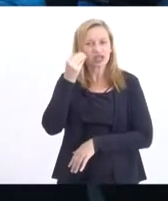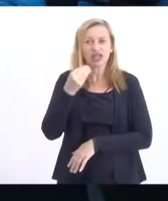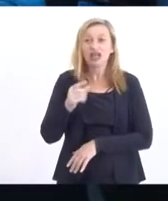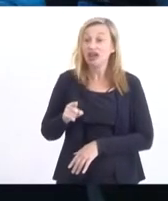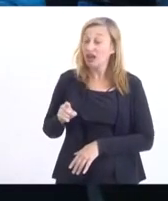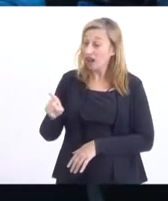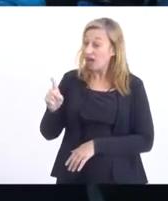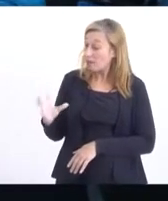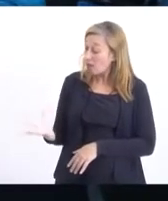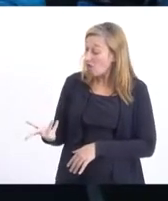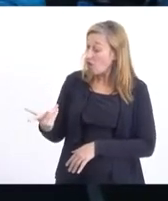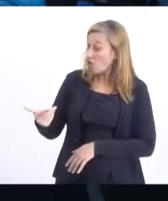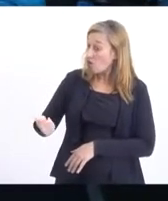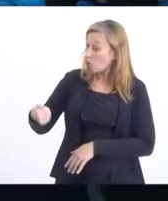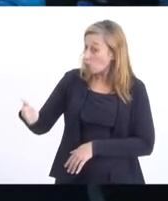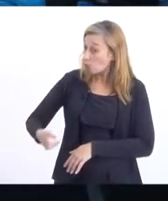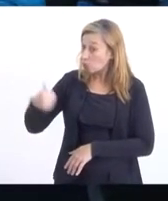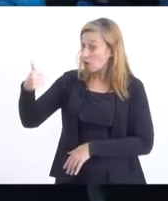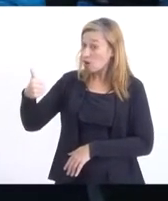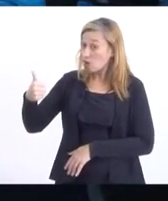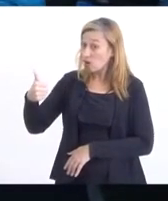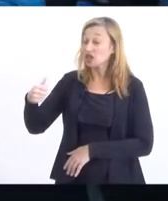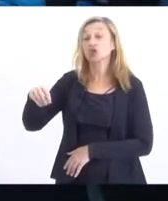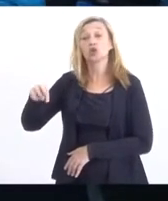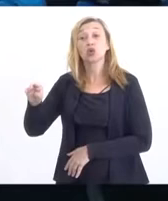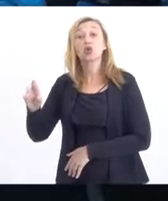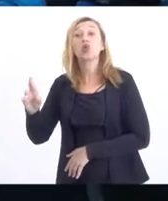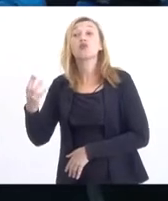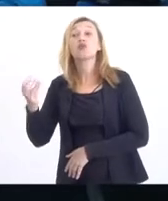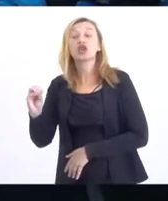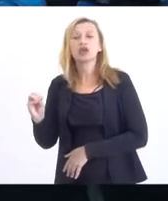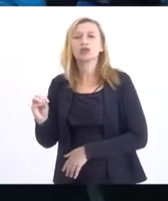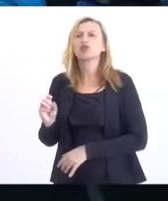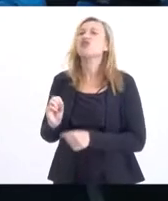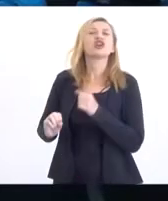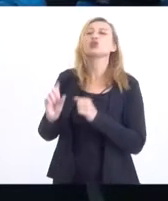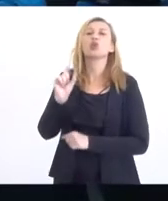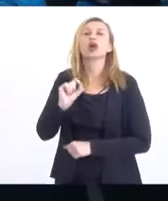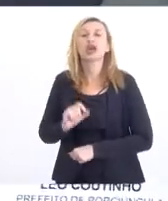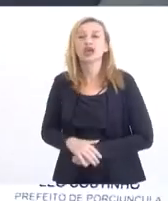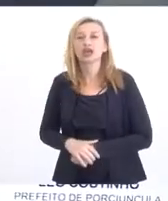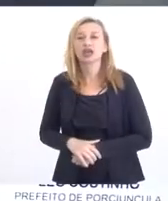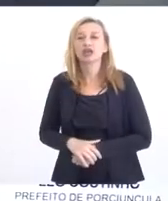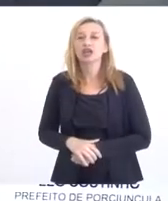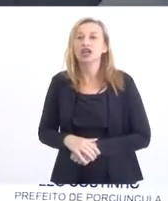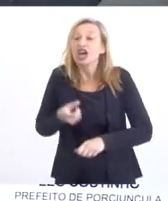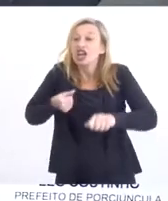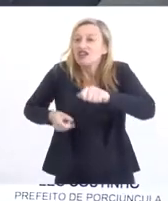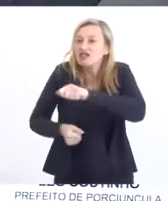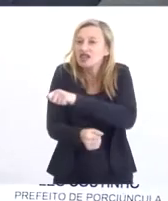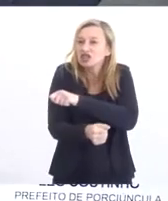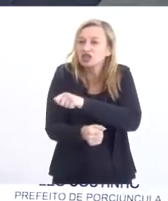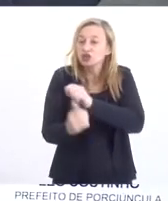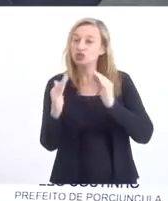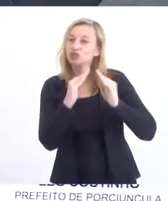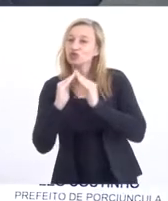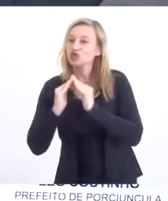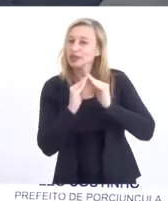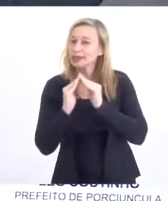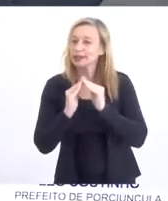de melhor qualidade. Melhor qualidade. O que é que ele fez? Ele investiu nos seus